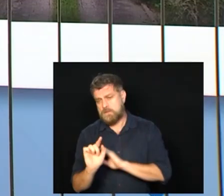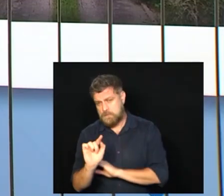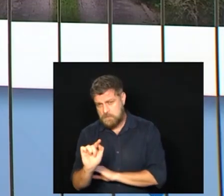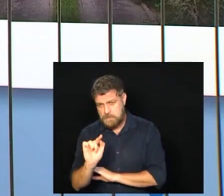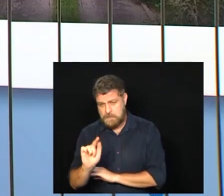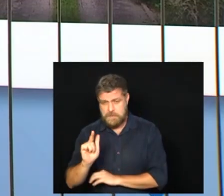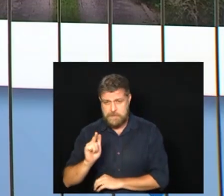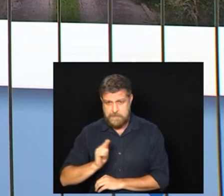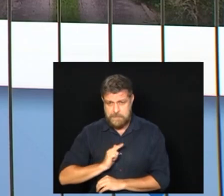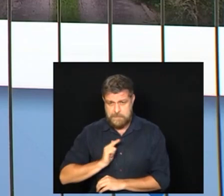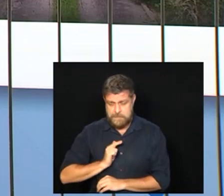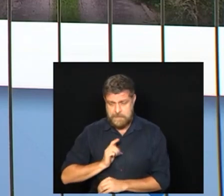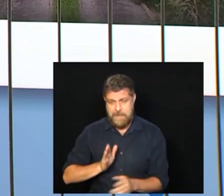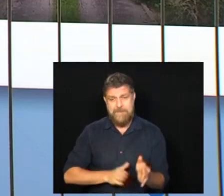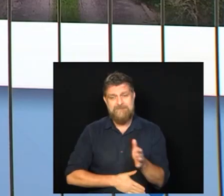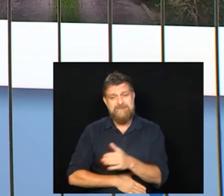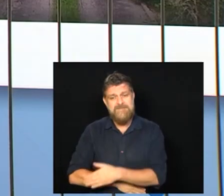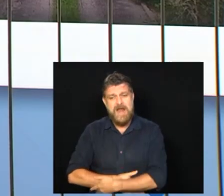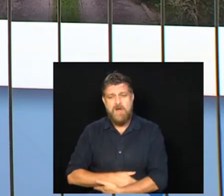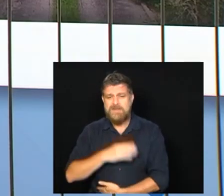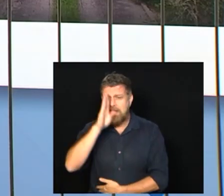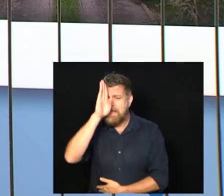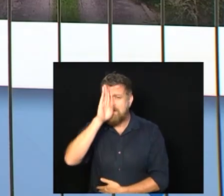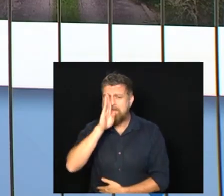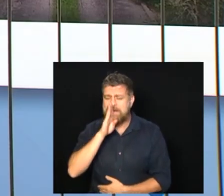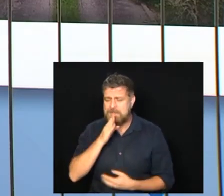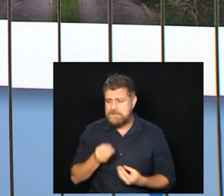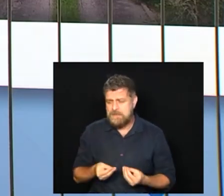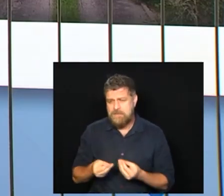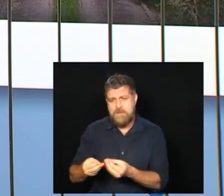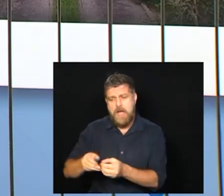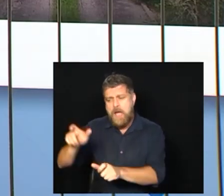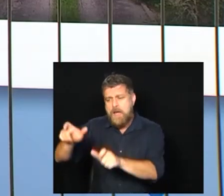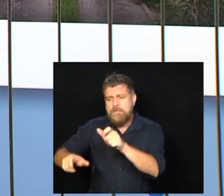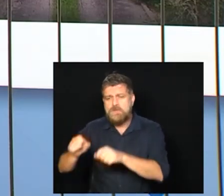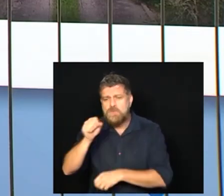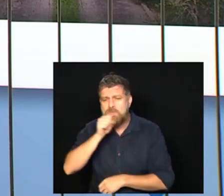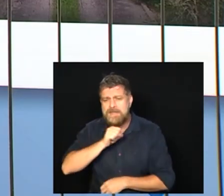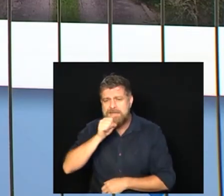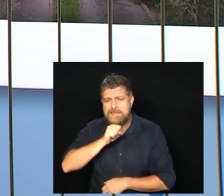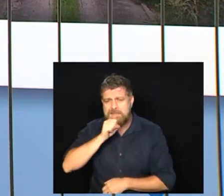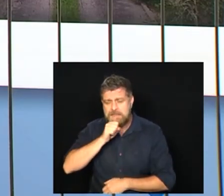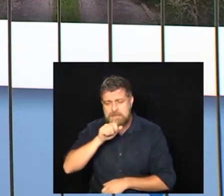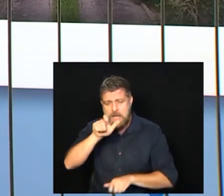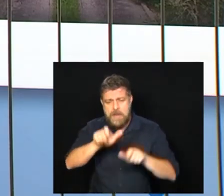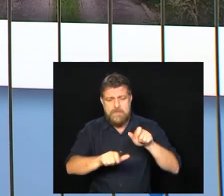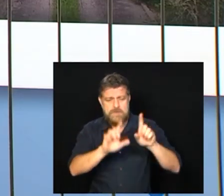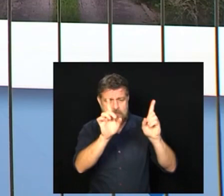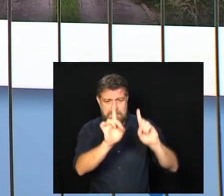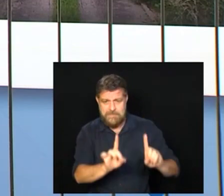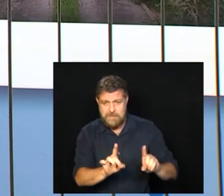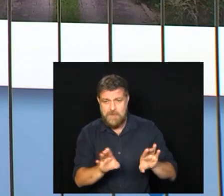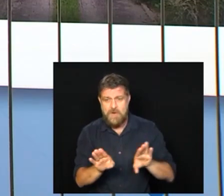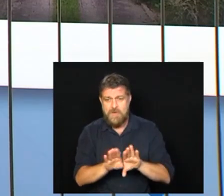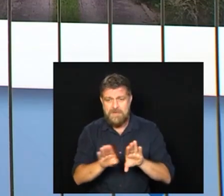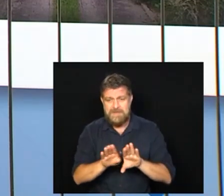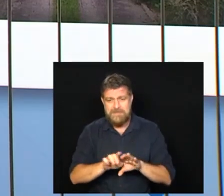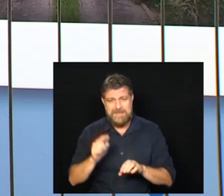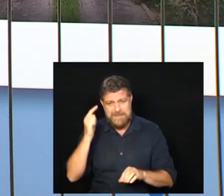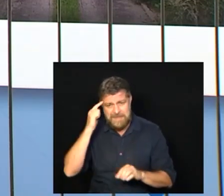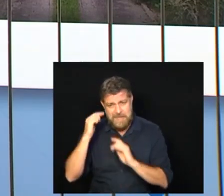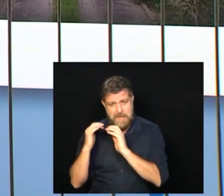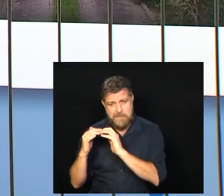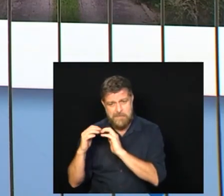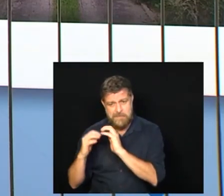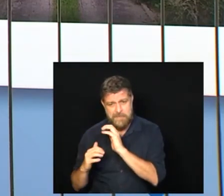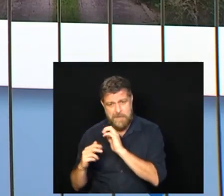o fornecimento gratuito de fraldas descartáveis a idosos, pessoas com deficiência ou portadores de